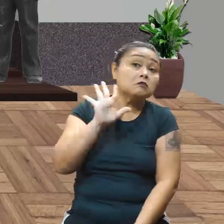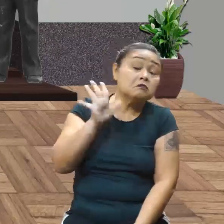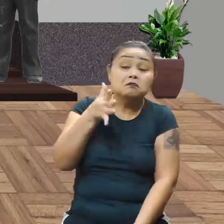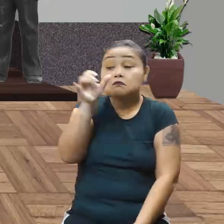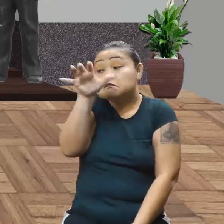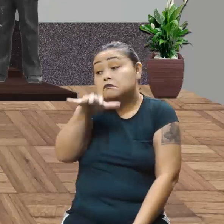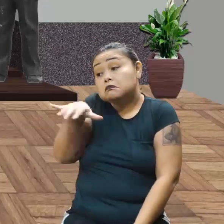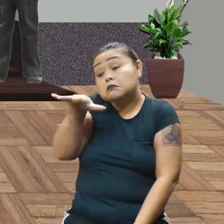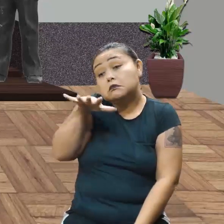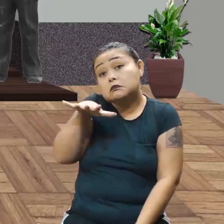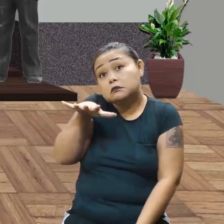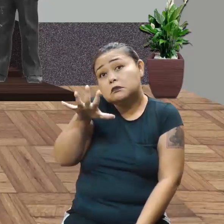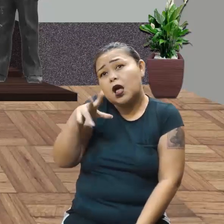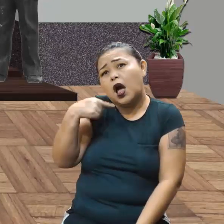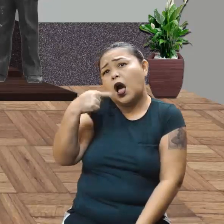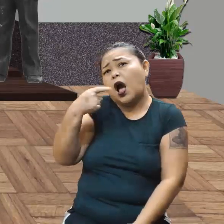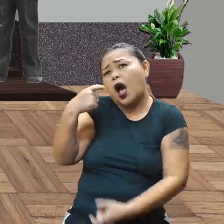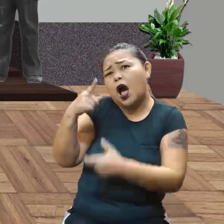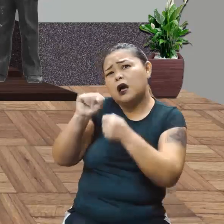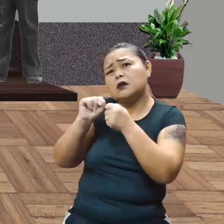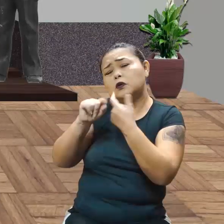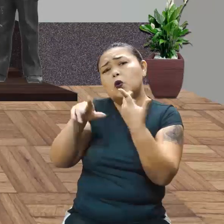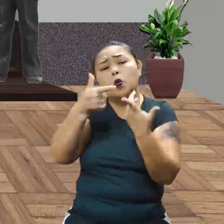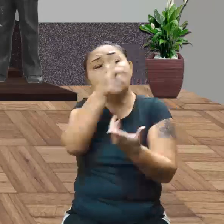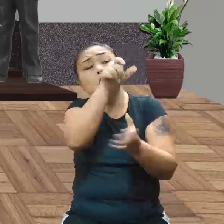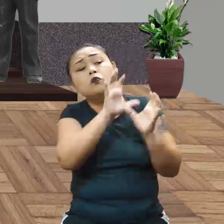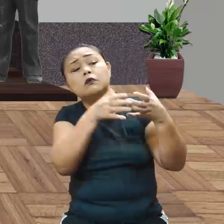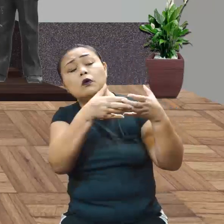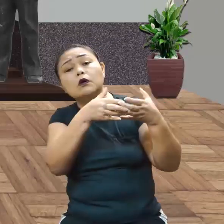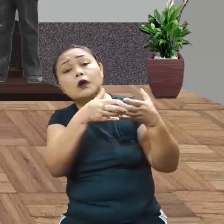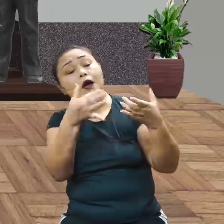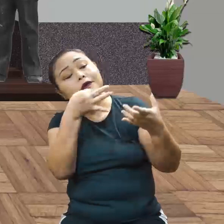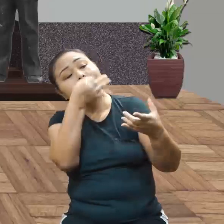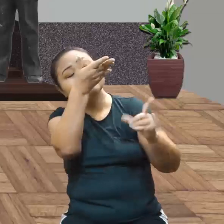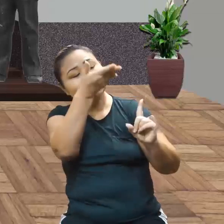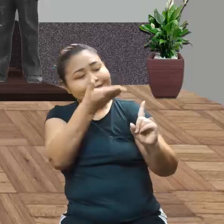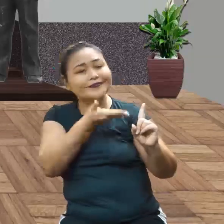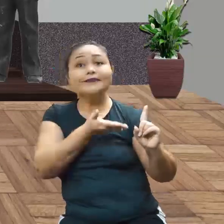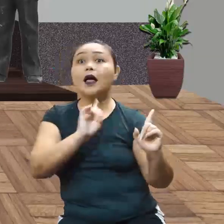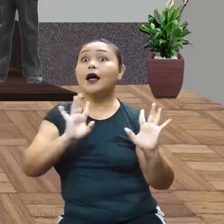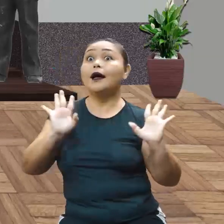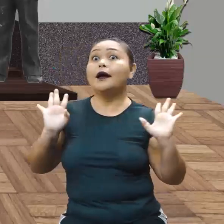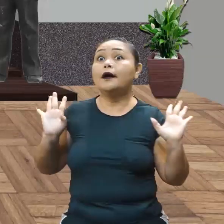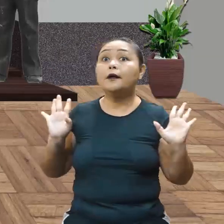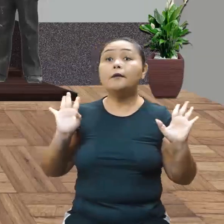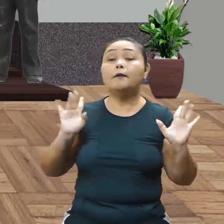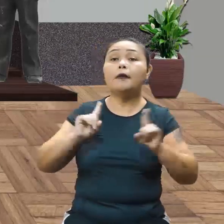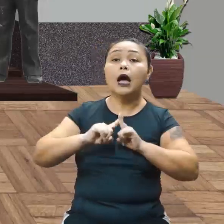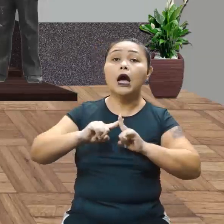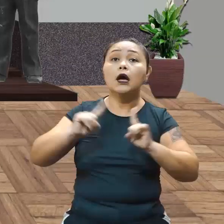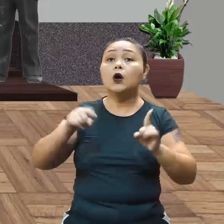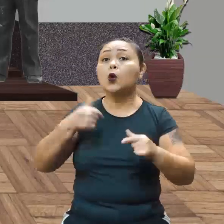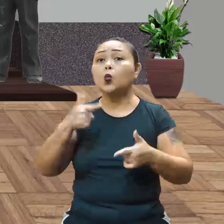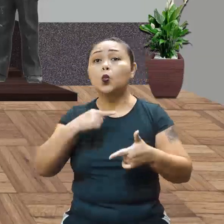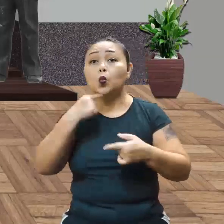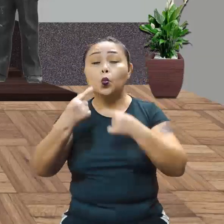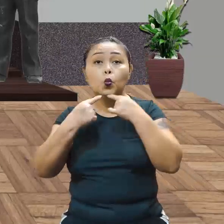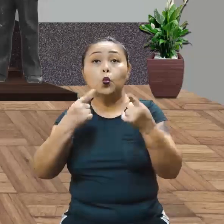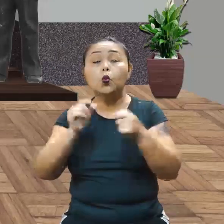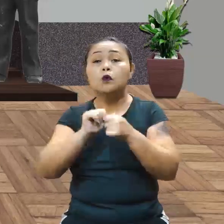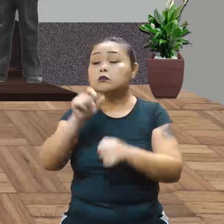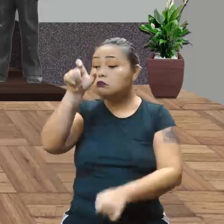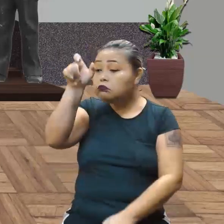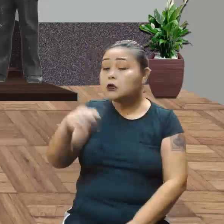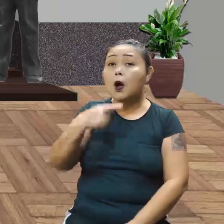ele é criticado, por outros, ele é elogiado. Mas, sem dúvida,